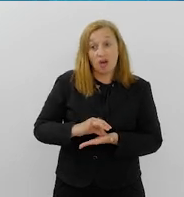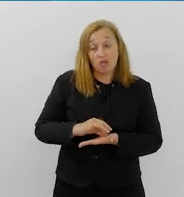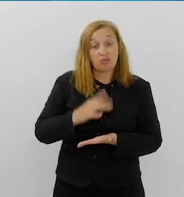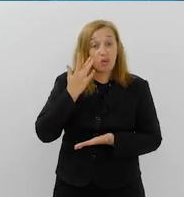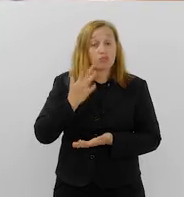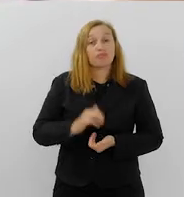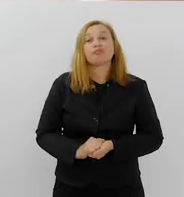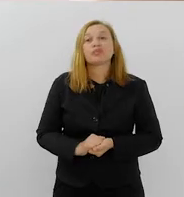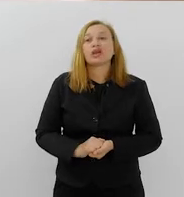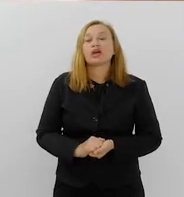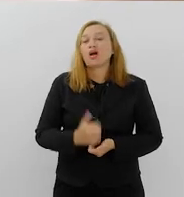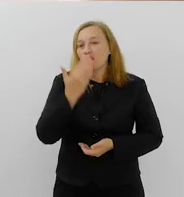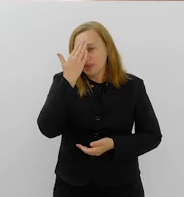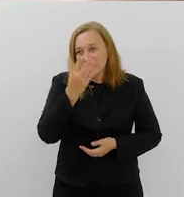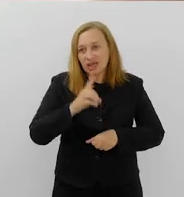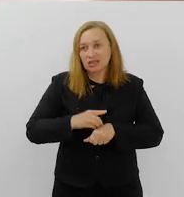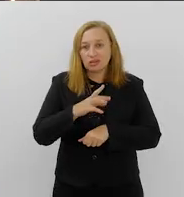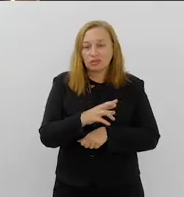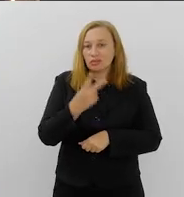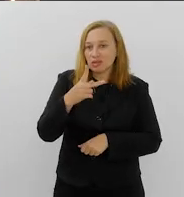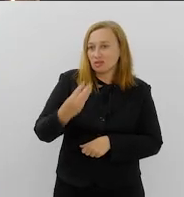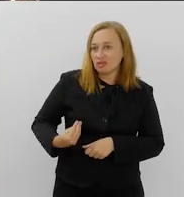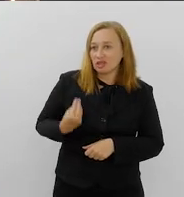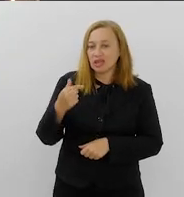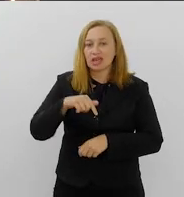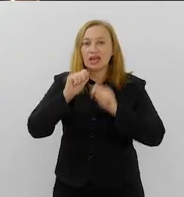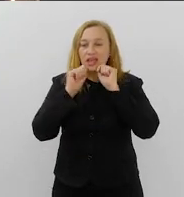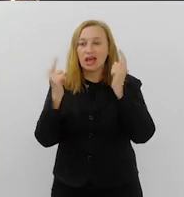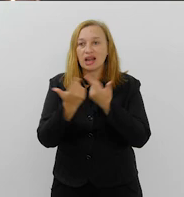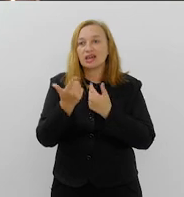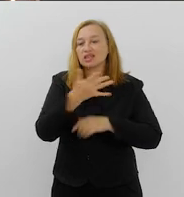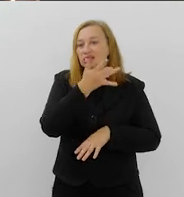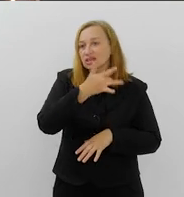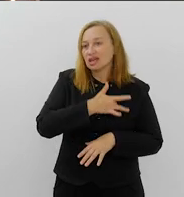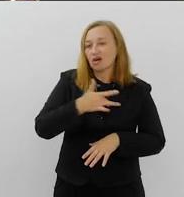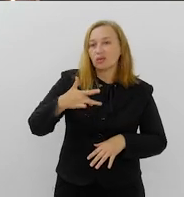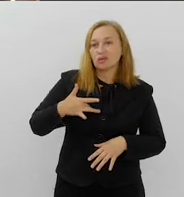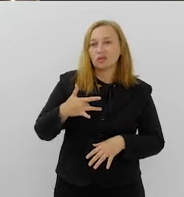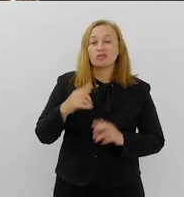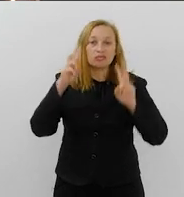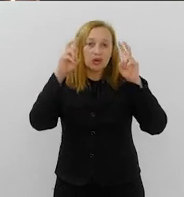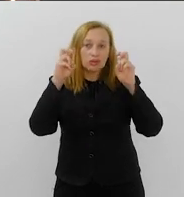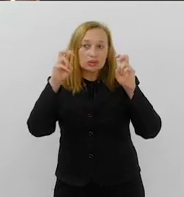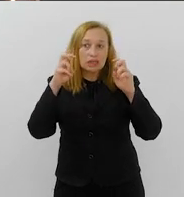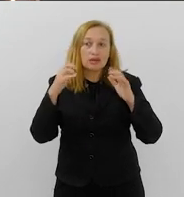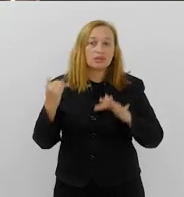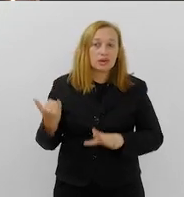vida real. Doutora, muito obrigado pela sua participação aqui no Alerj Saúde, um tema